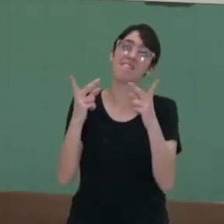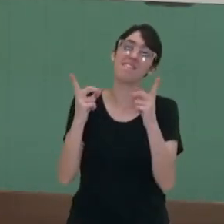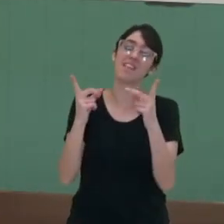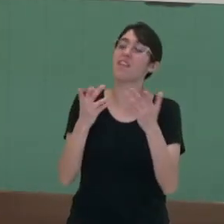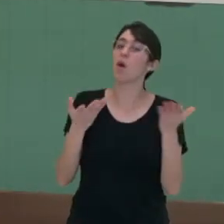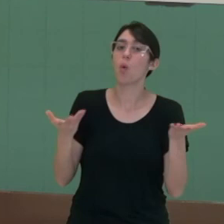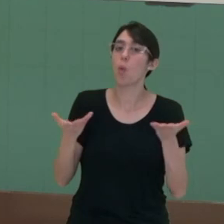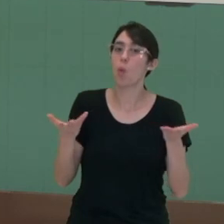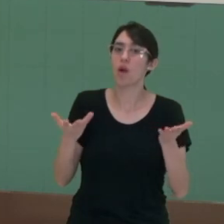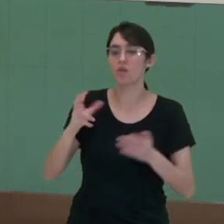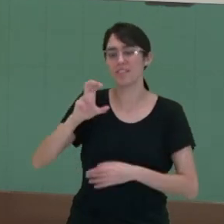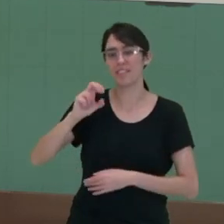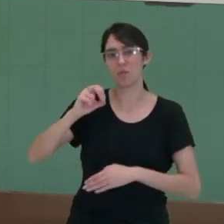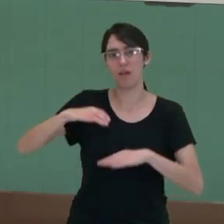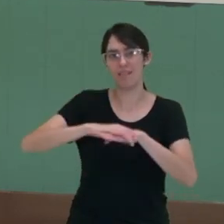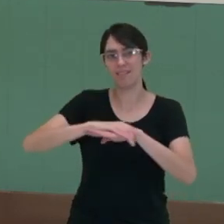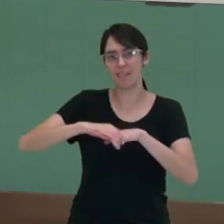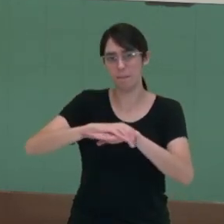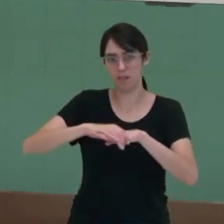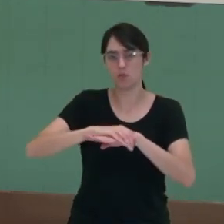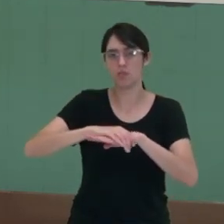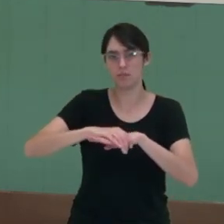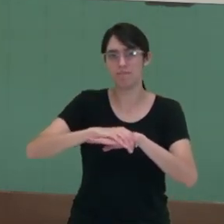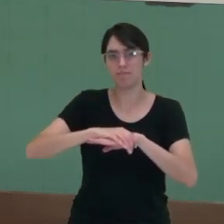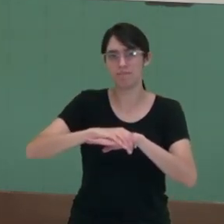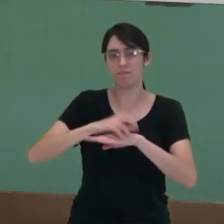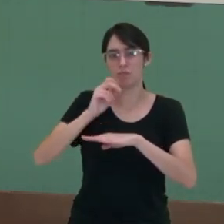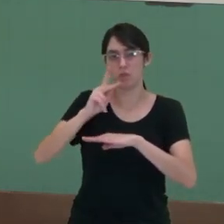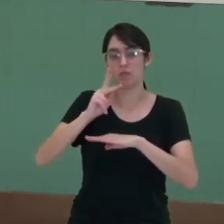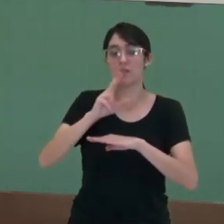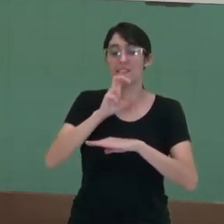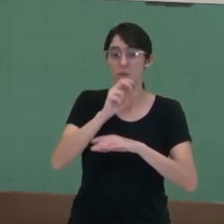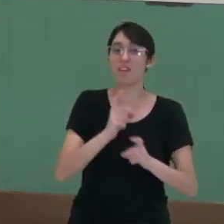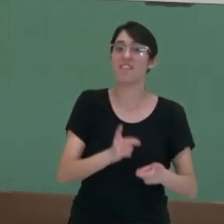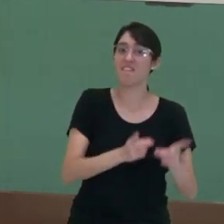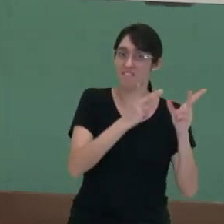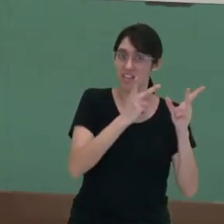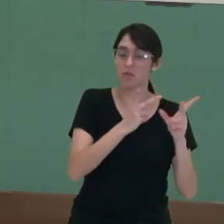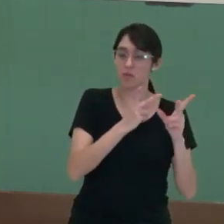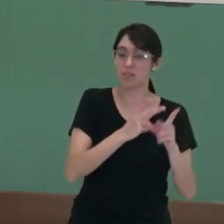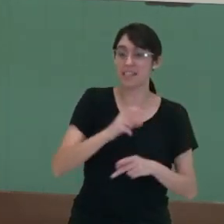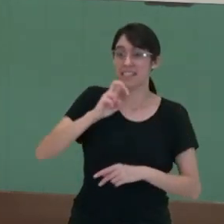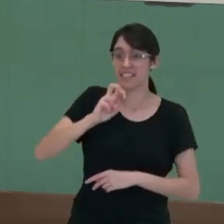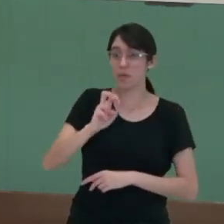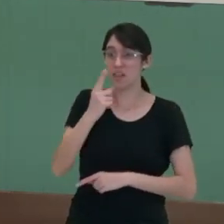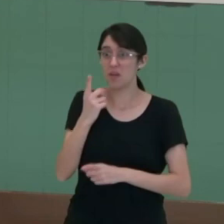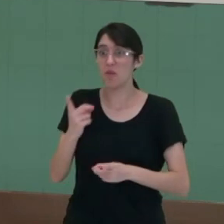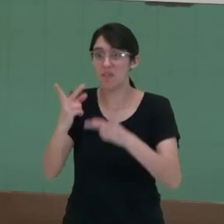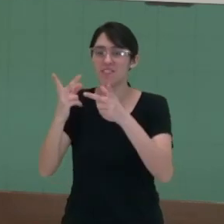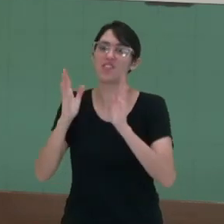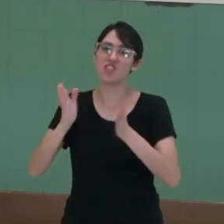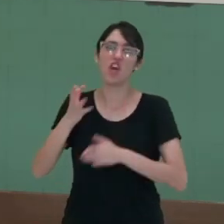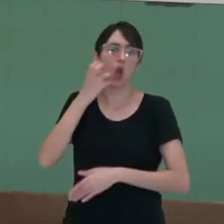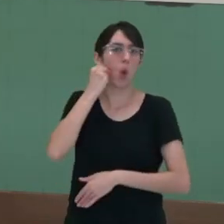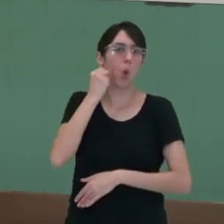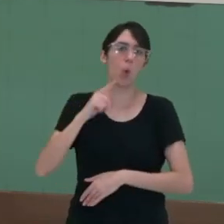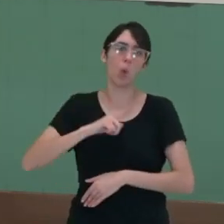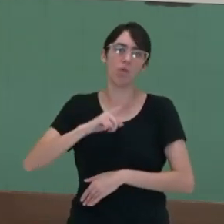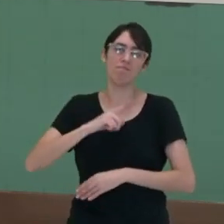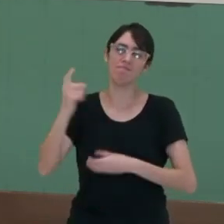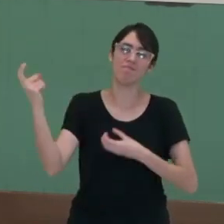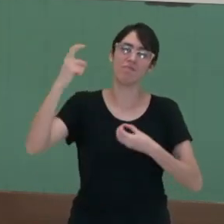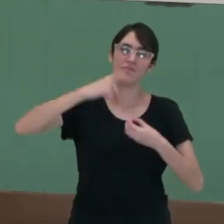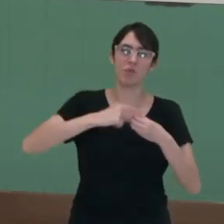mínimo 50 pares. A partir dos 51, a partir da unidade 51, ele vai começar a